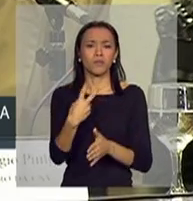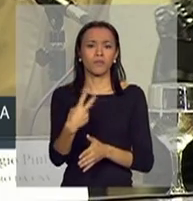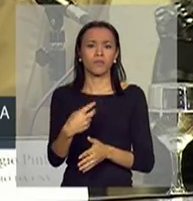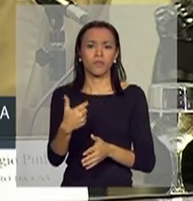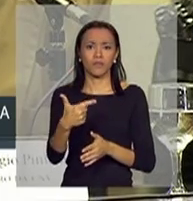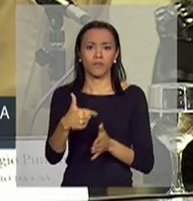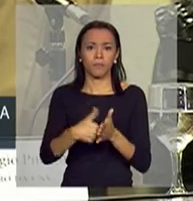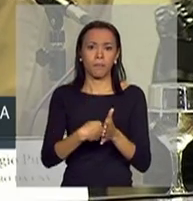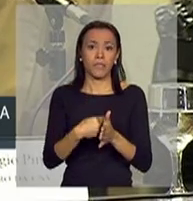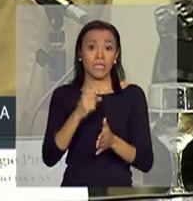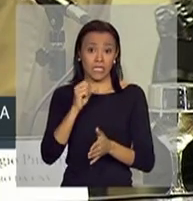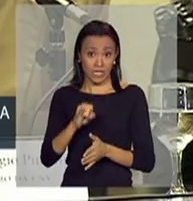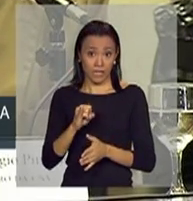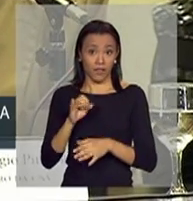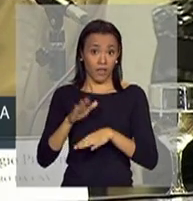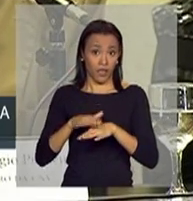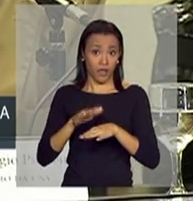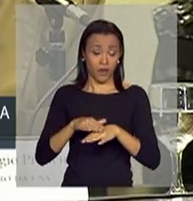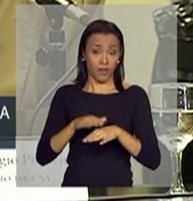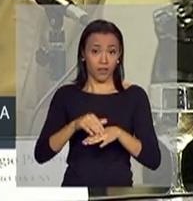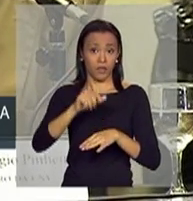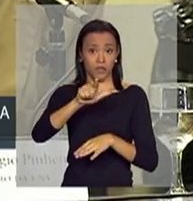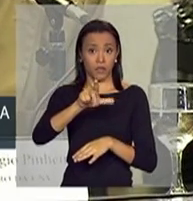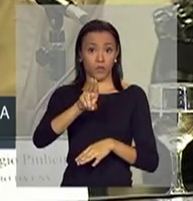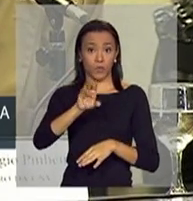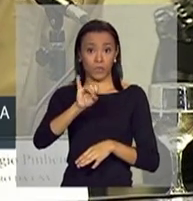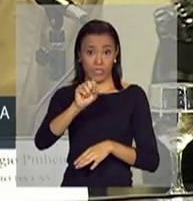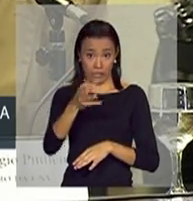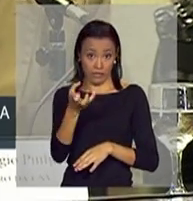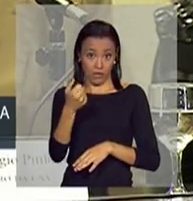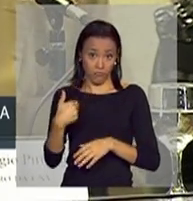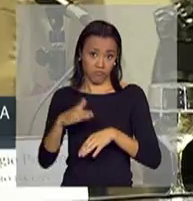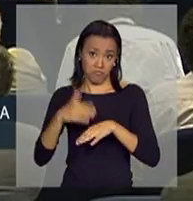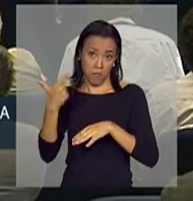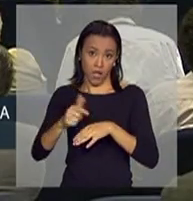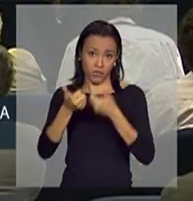Heloísa quiser, se ela pudesse dar um esclarecimento. Cuba está entre